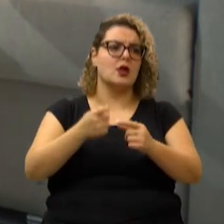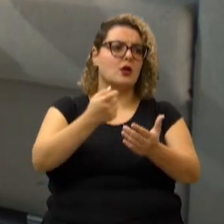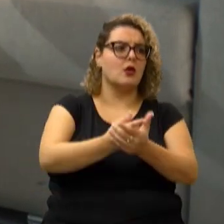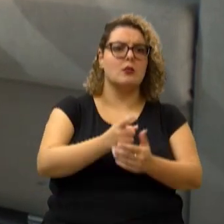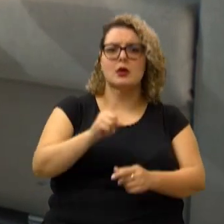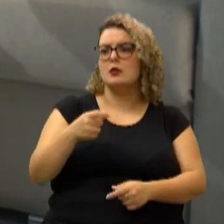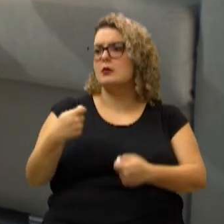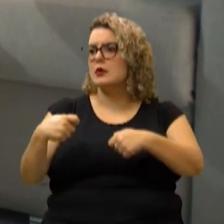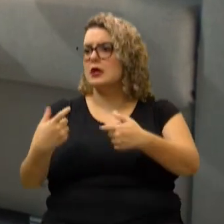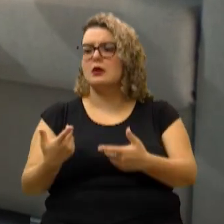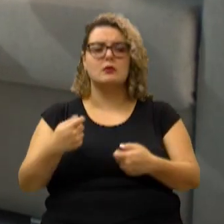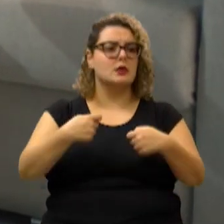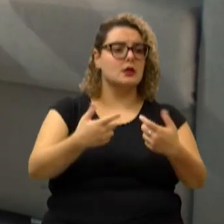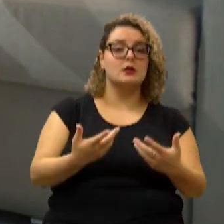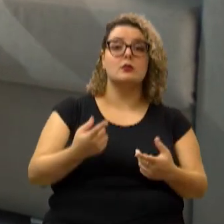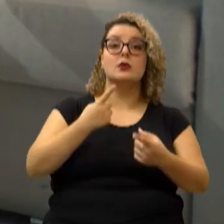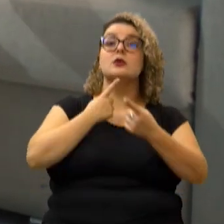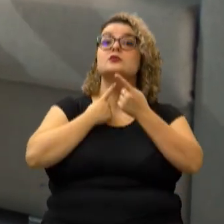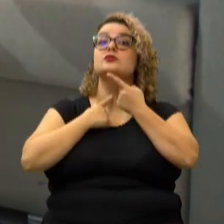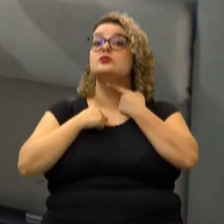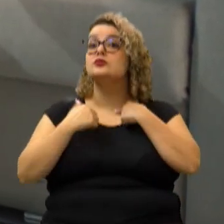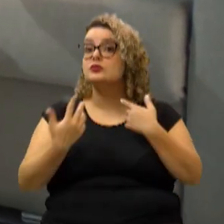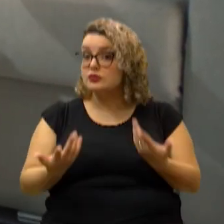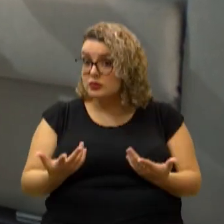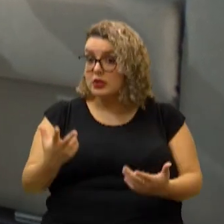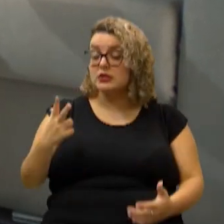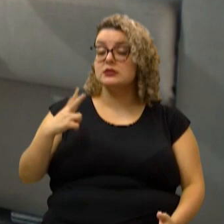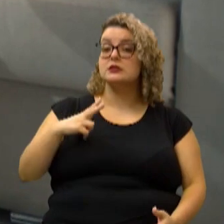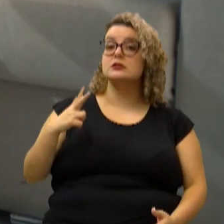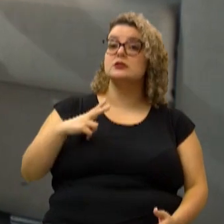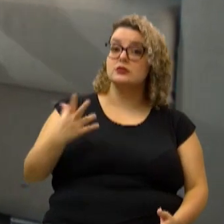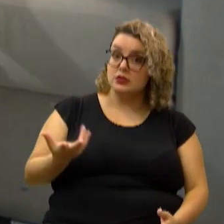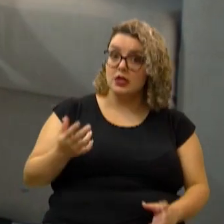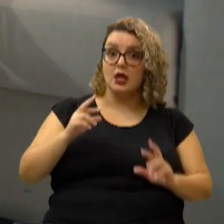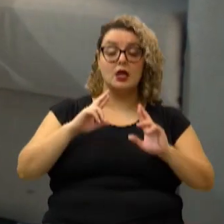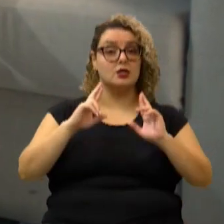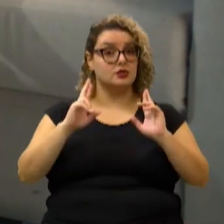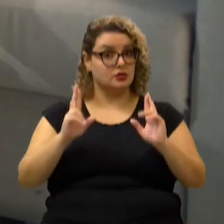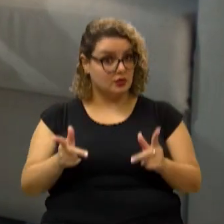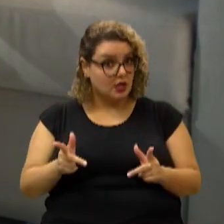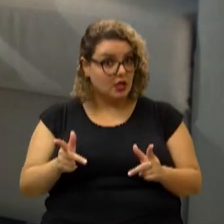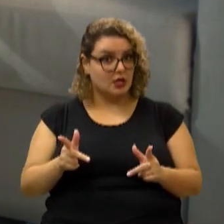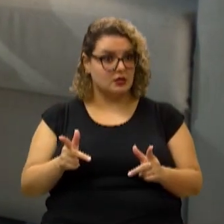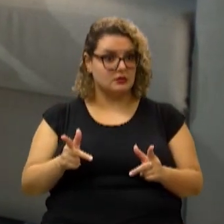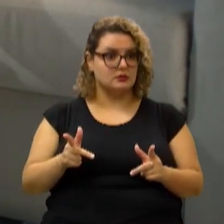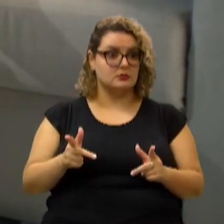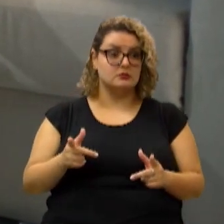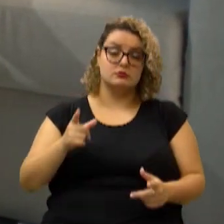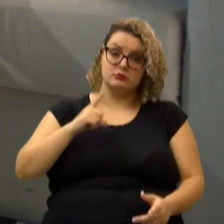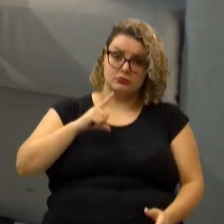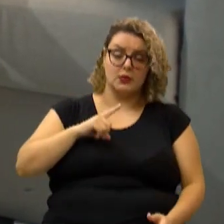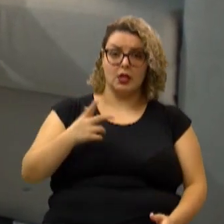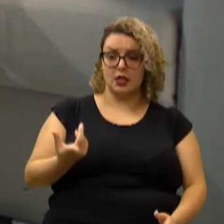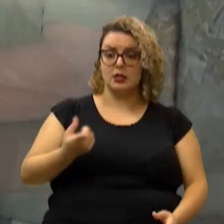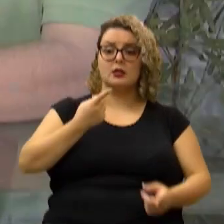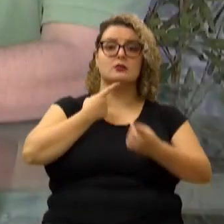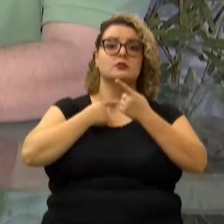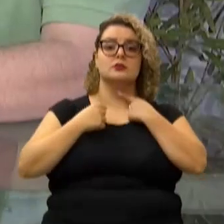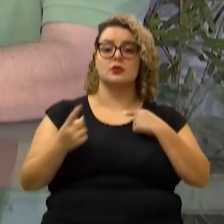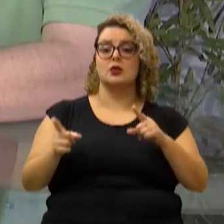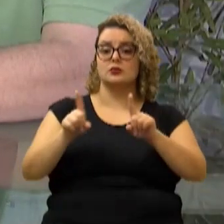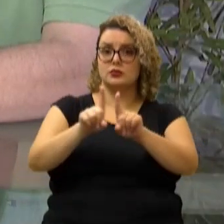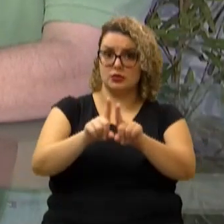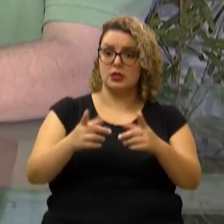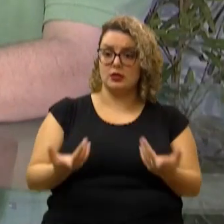porque comprou porque não comprou precisava não precisava porque os desejos individuais são diferentes embora exista um